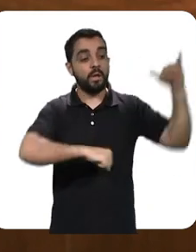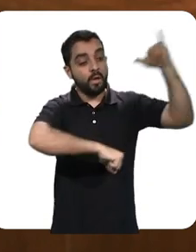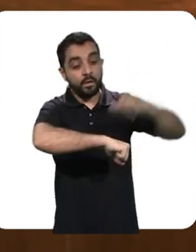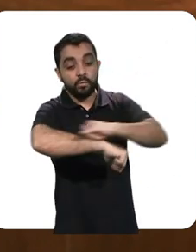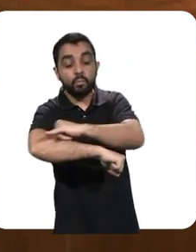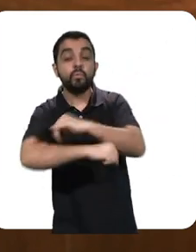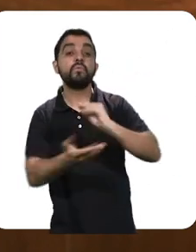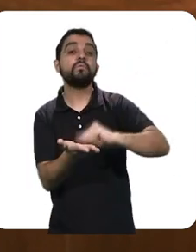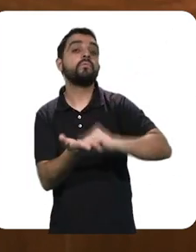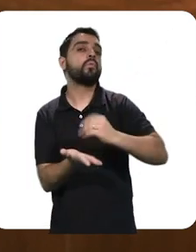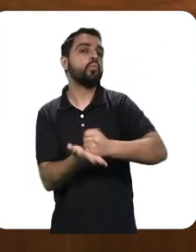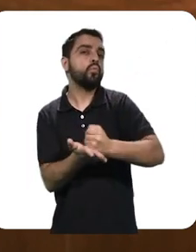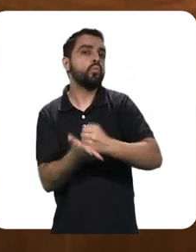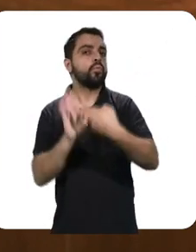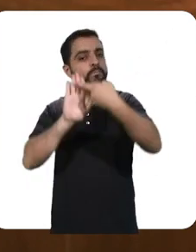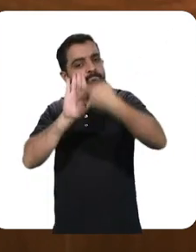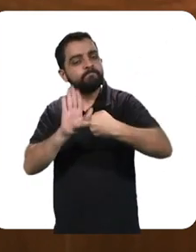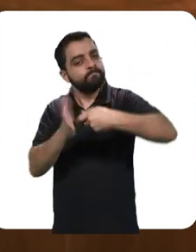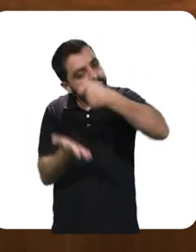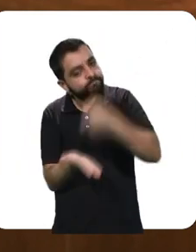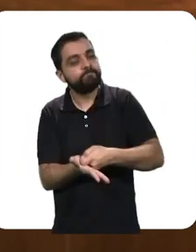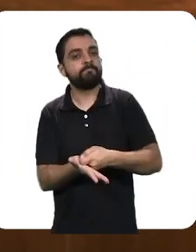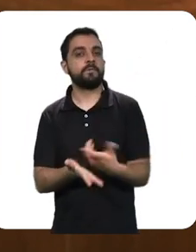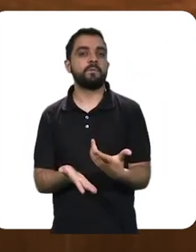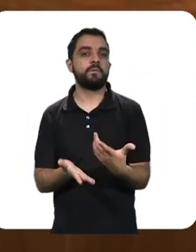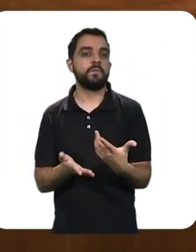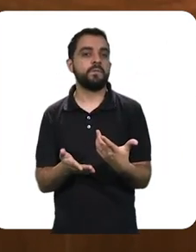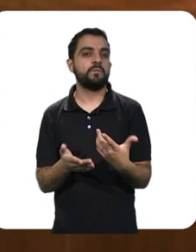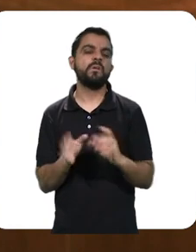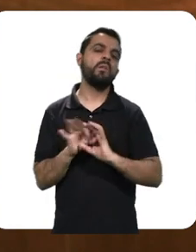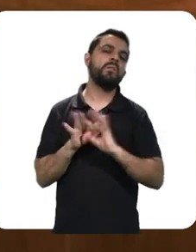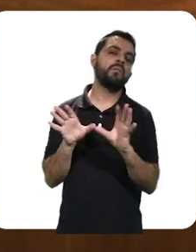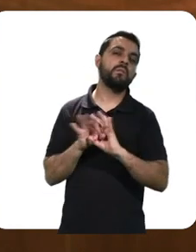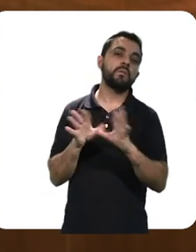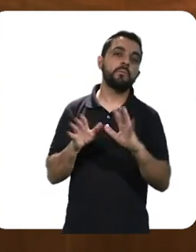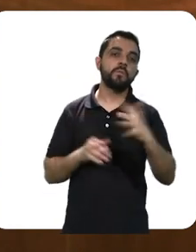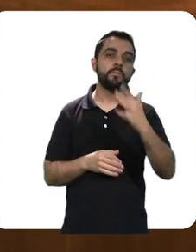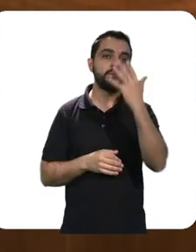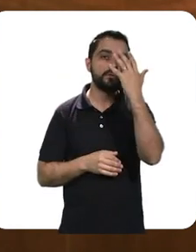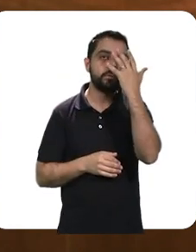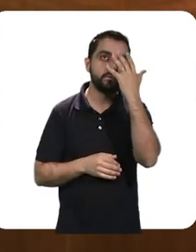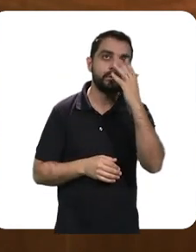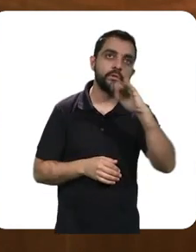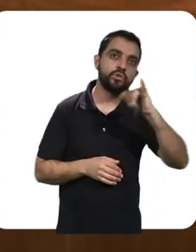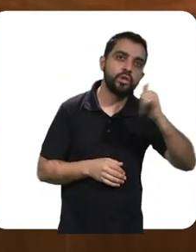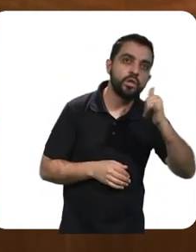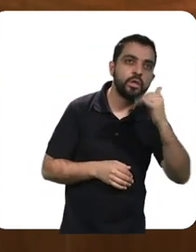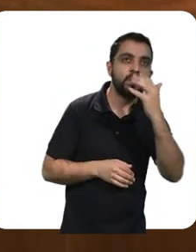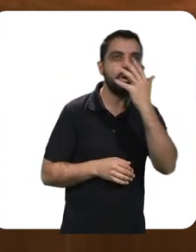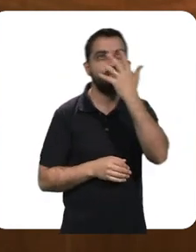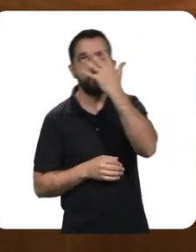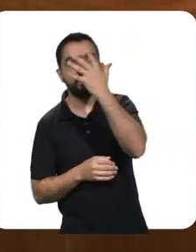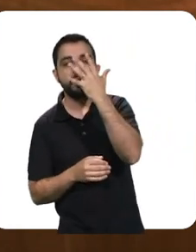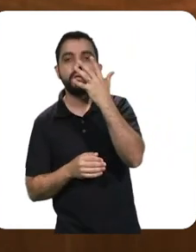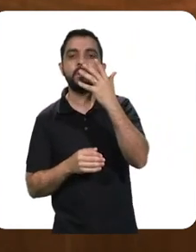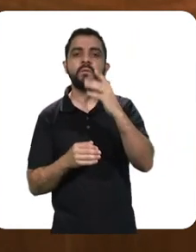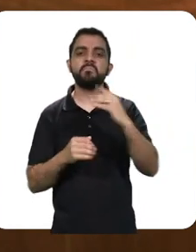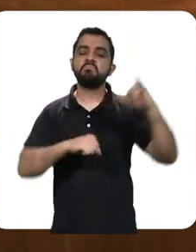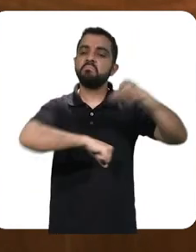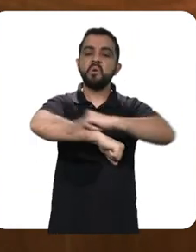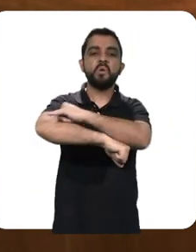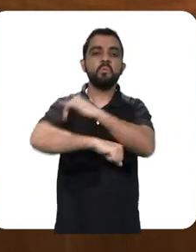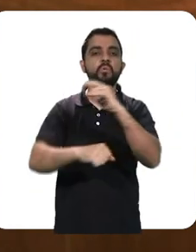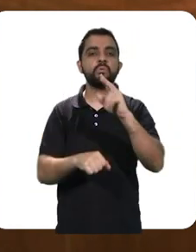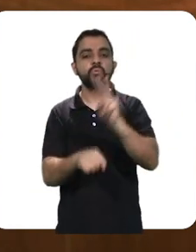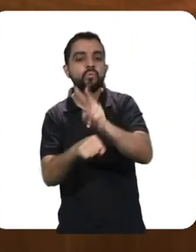aeroportos brasileiros um pouco mais rigoroso ali entre final de janeiro, fevereiro, teria feito alguma diferença